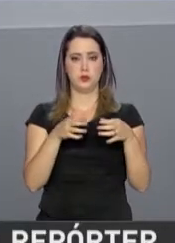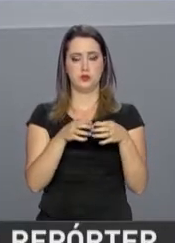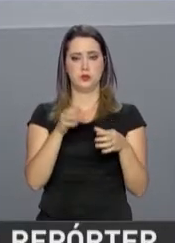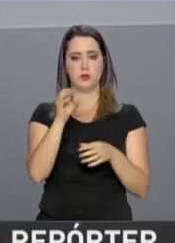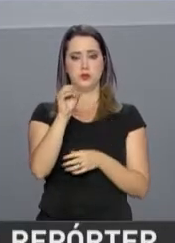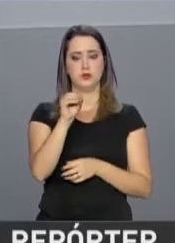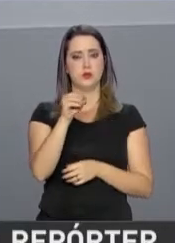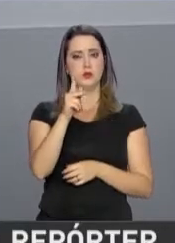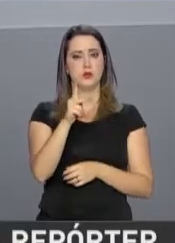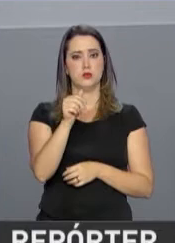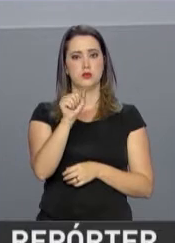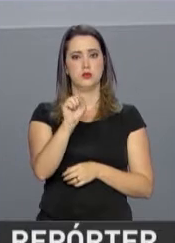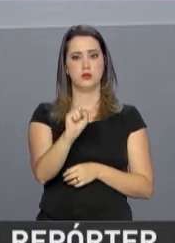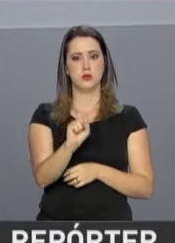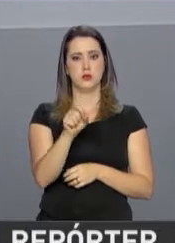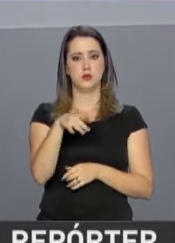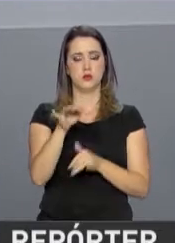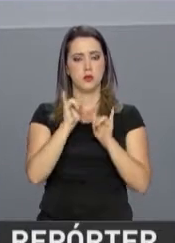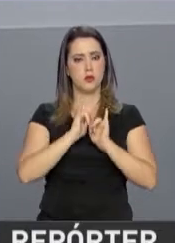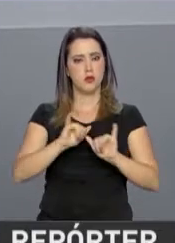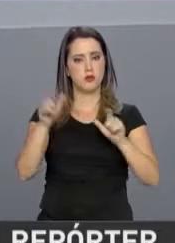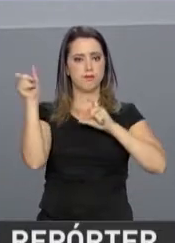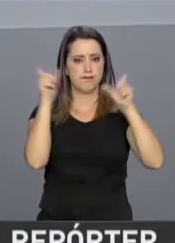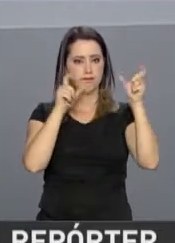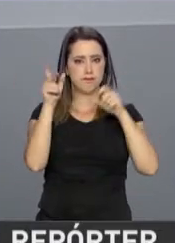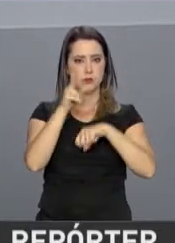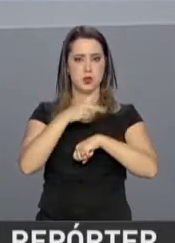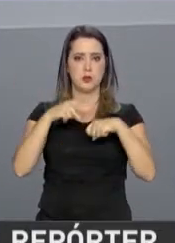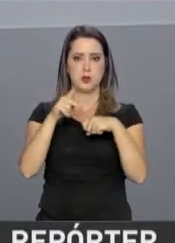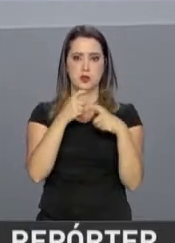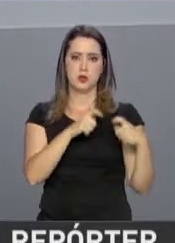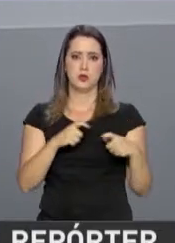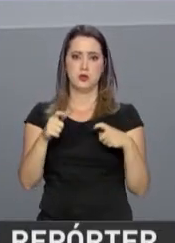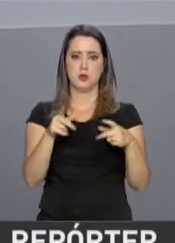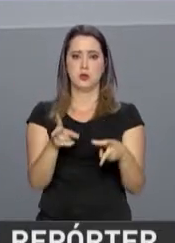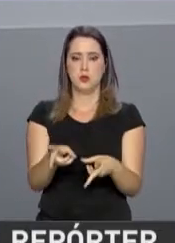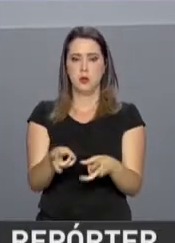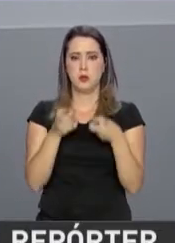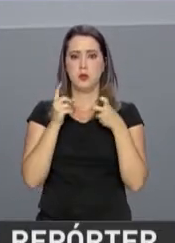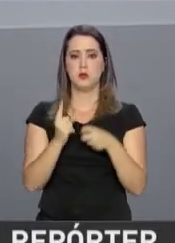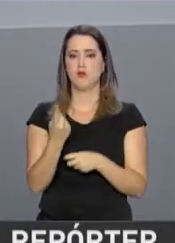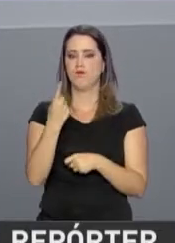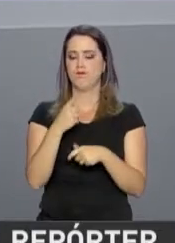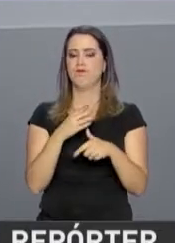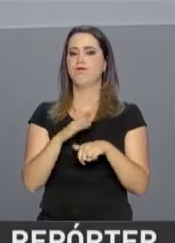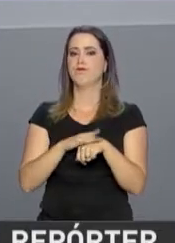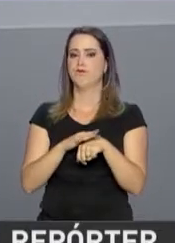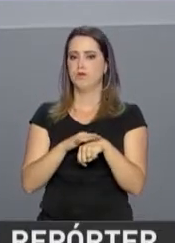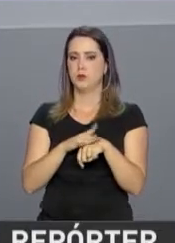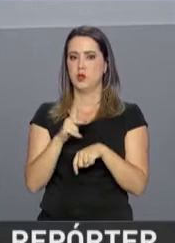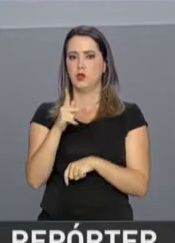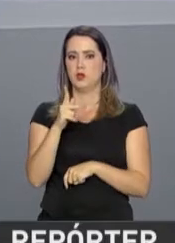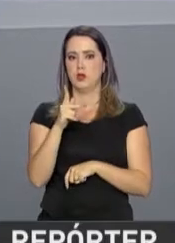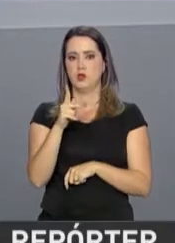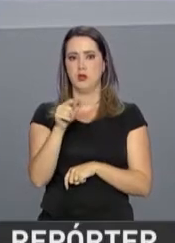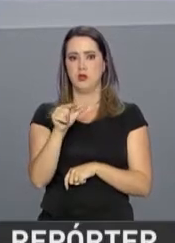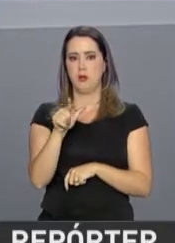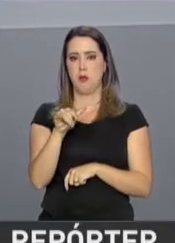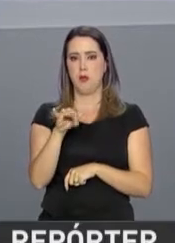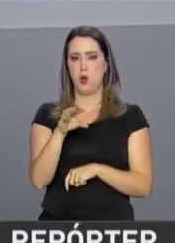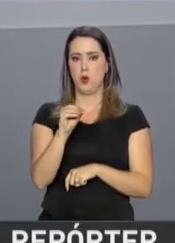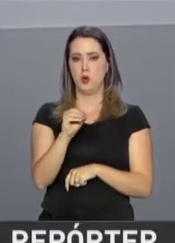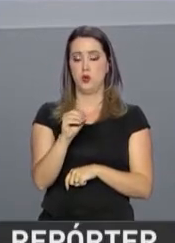da saúde opas enviou alerta aos países da região diante da detecção de um caso de poliomielite na venezuela